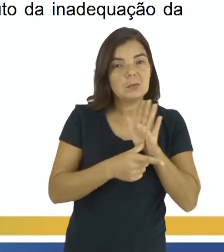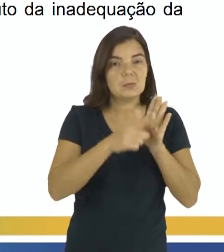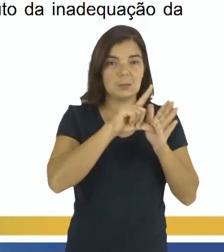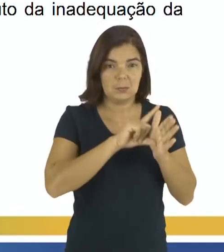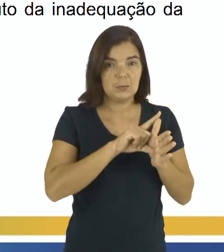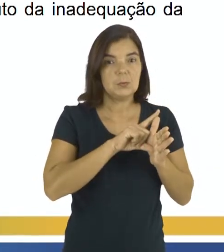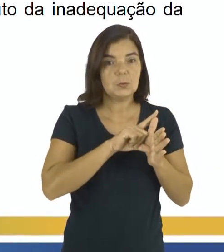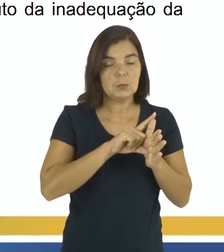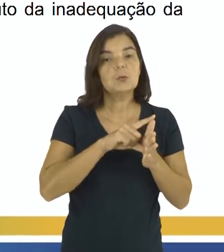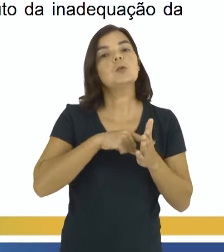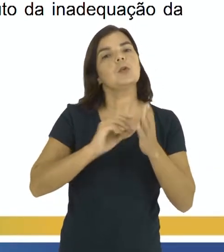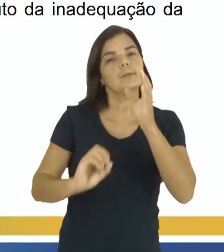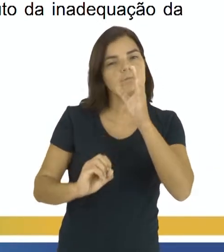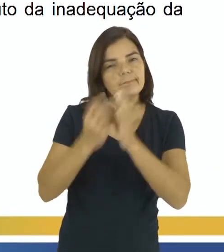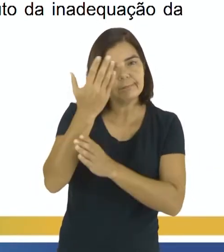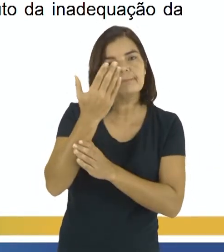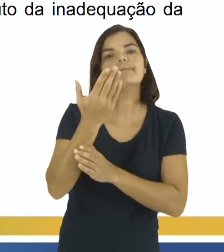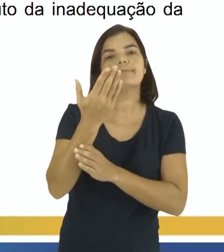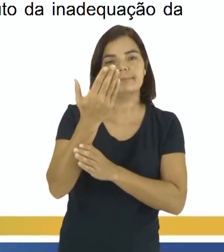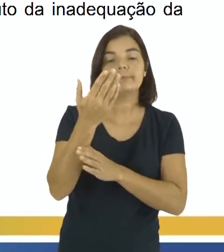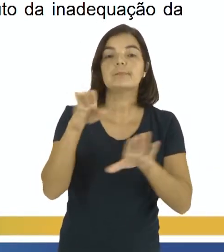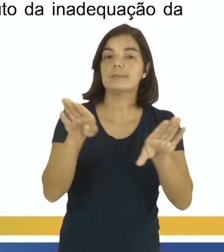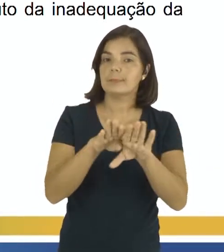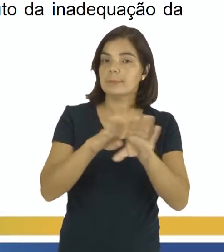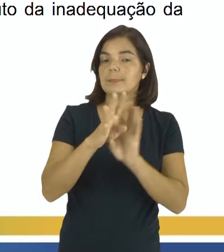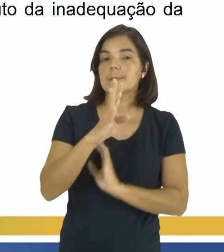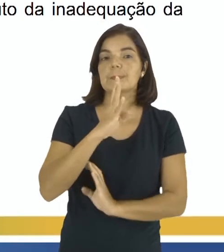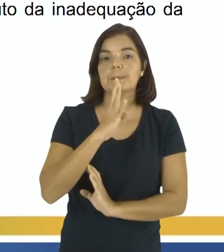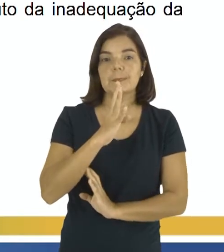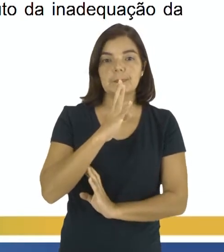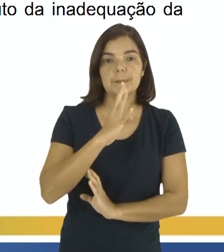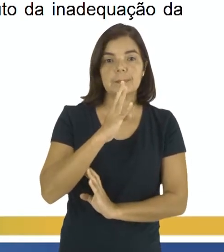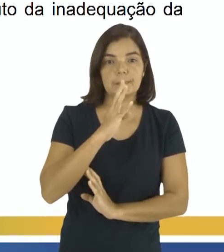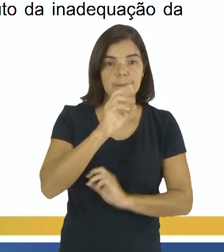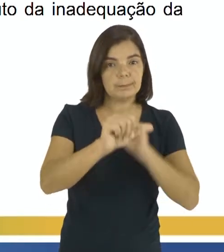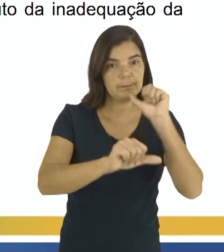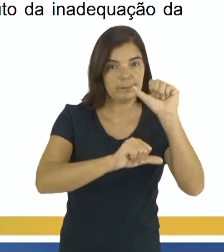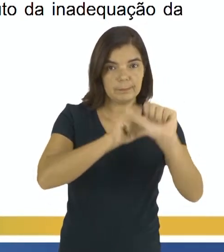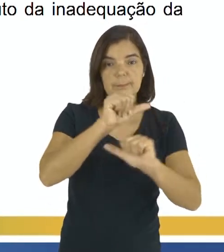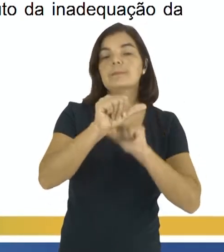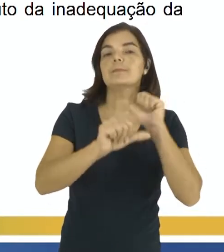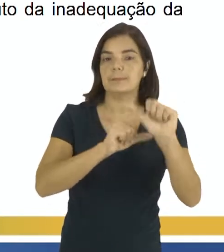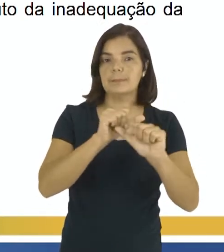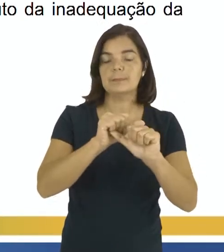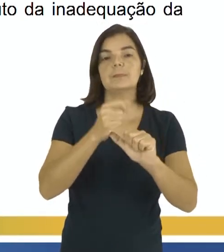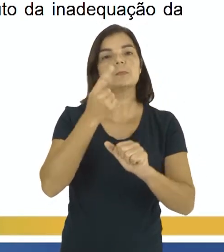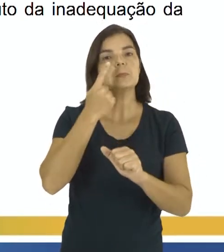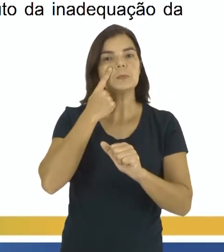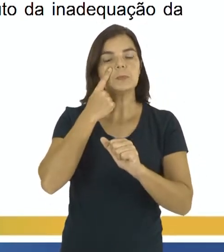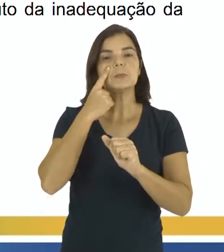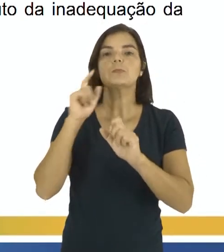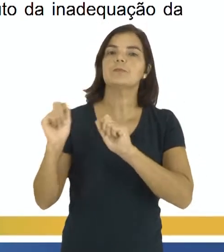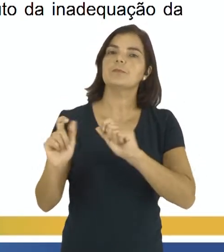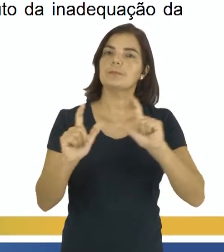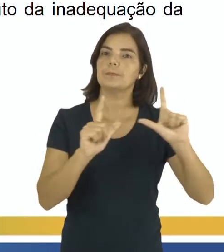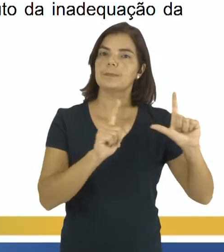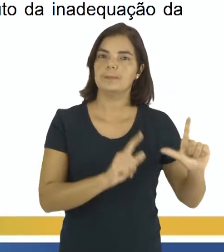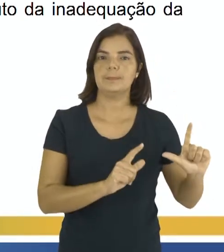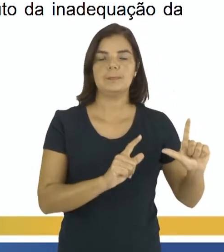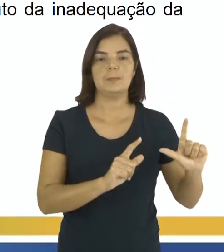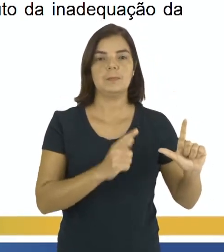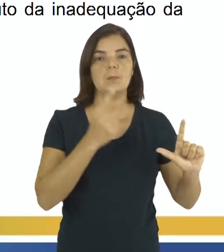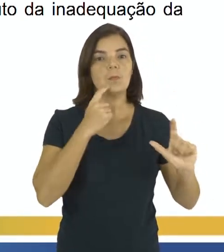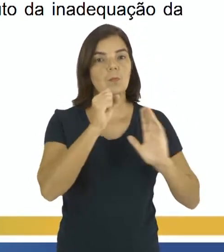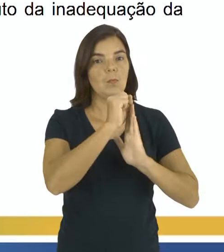anteriores precursores a eles, que são também conhecidos como reformadores. Agora vamos olhar aqui no slide.